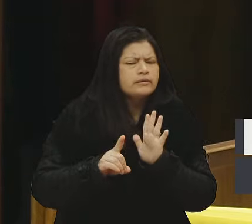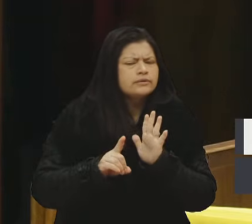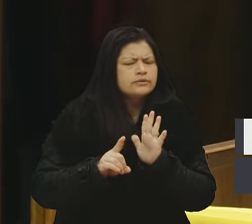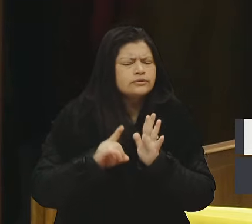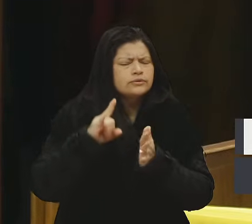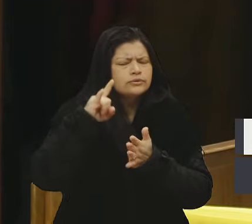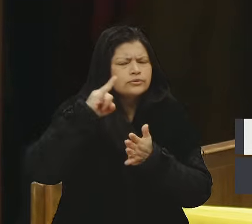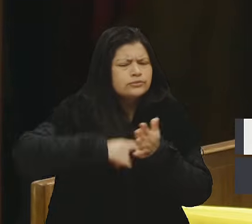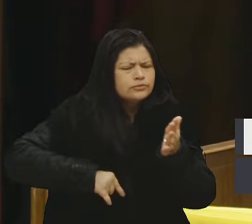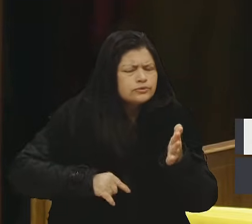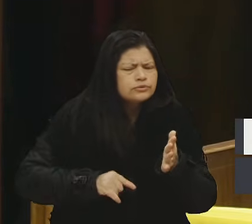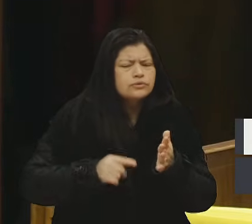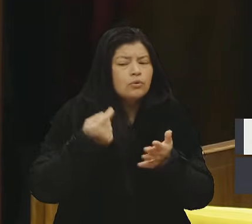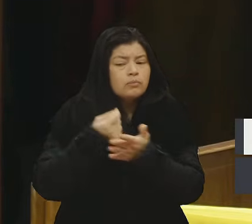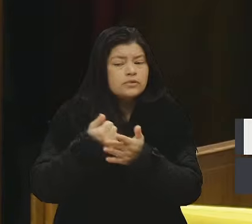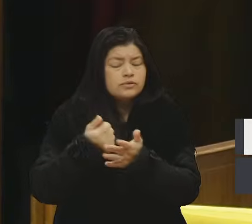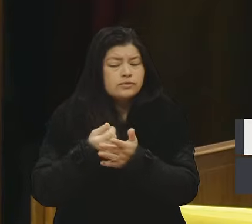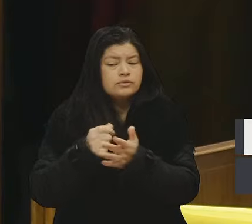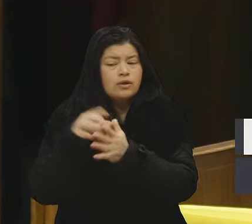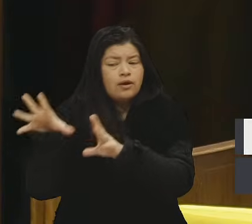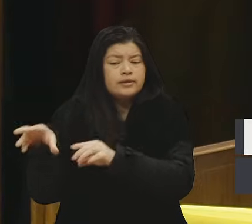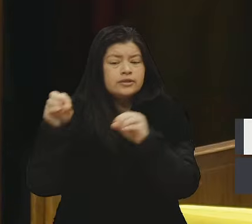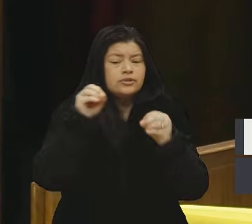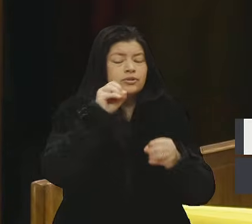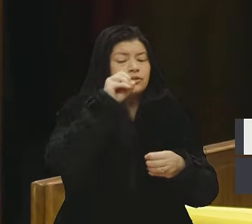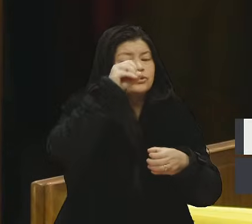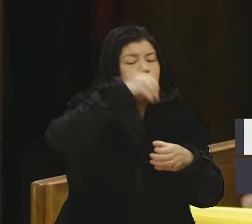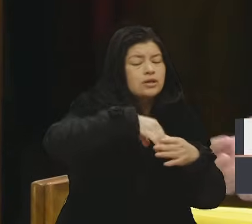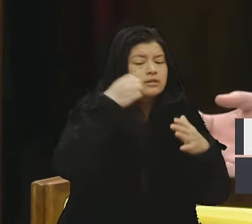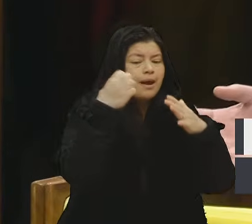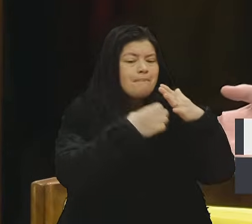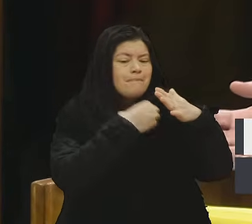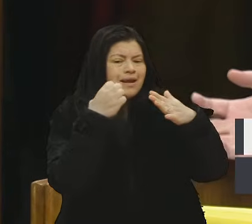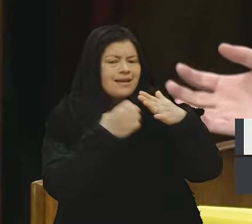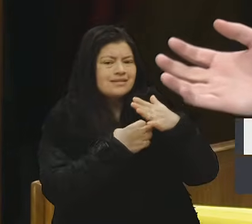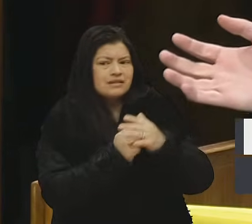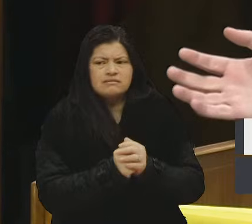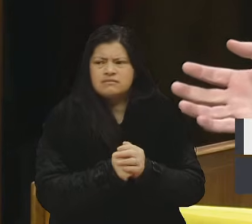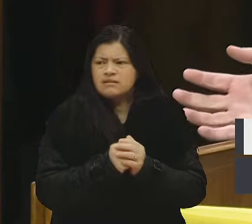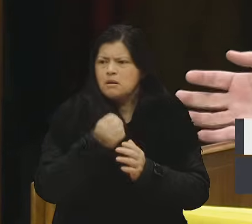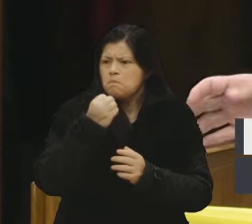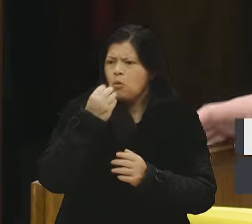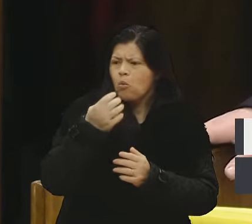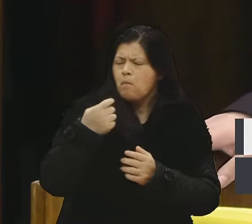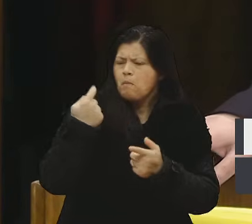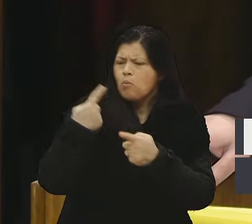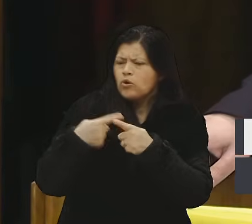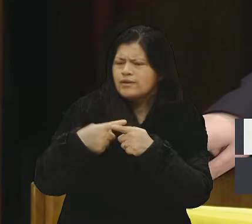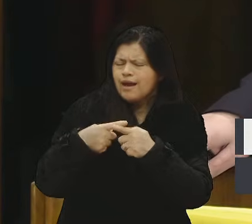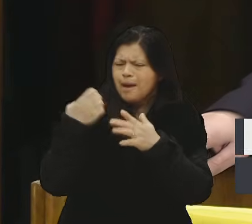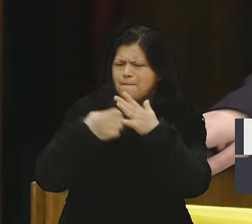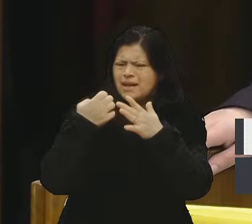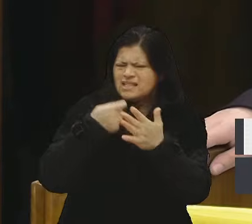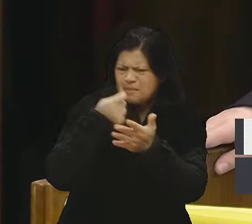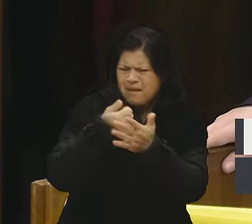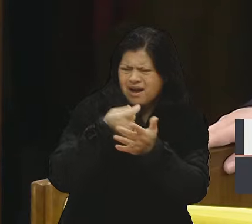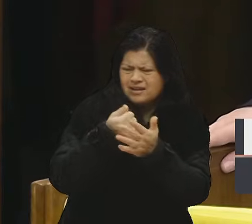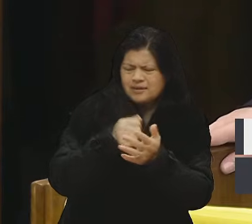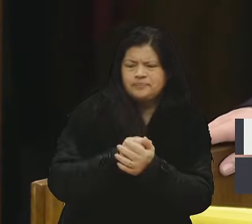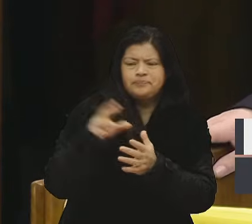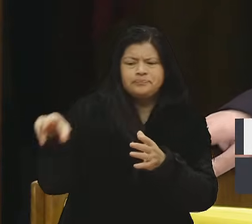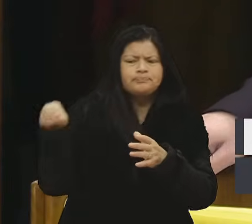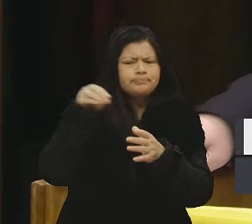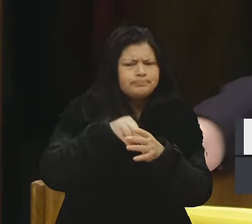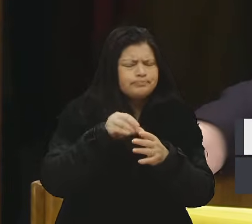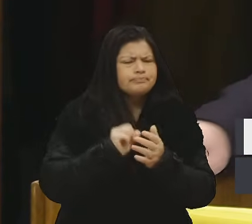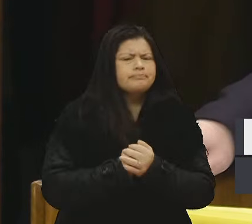pago com os valores das garantias das empresas. Mas isso é bom. As empresas vão pagar. Primeiro, tira a